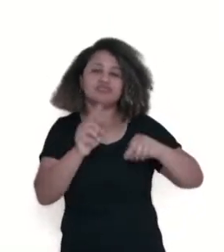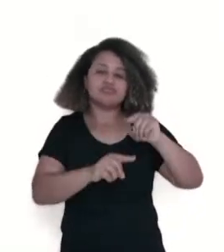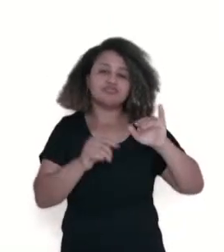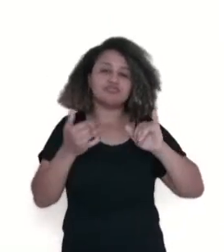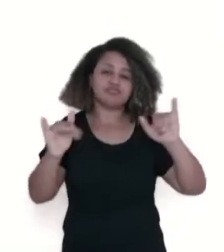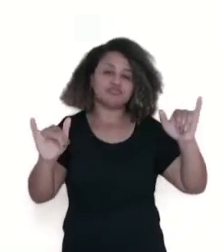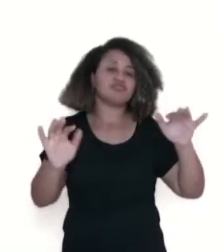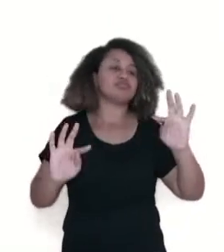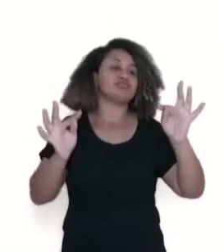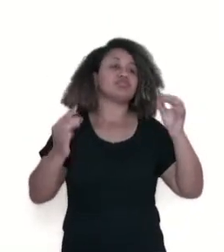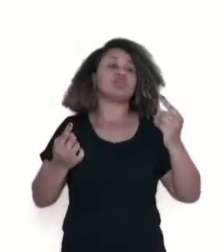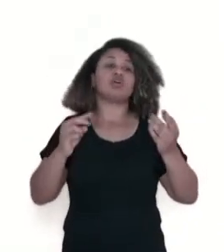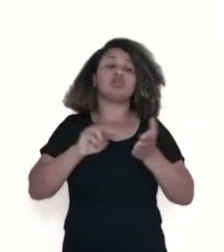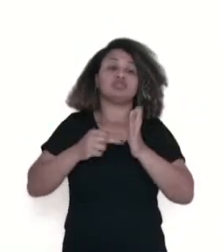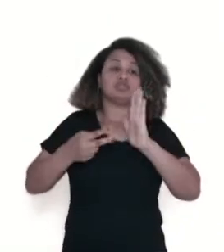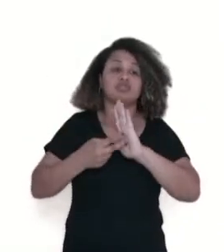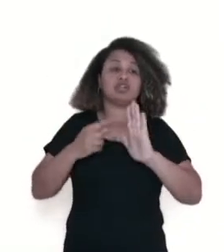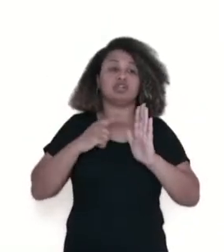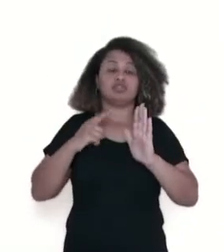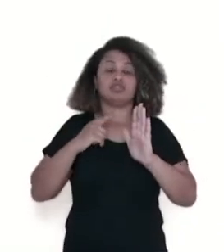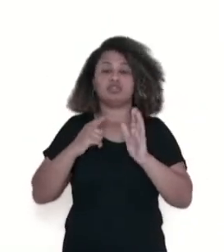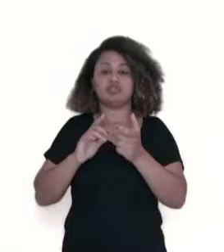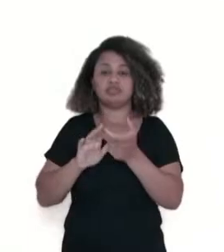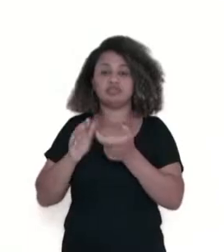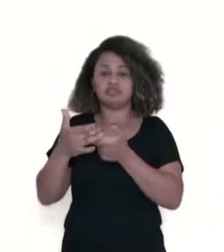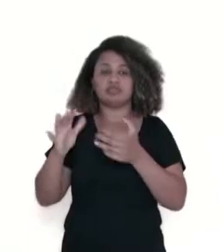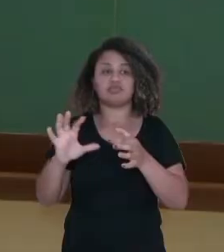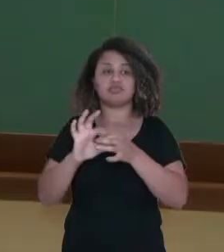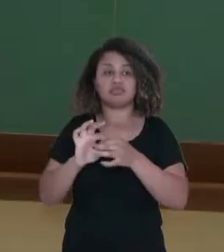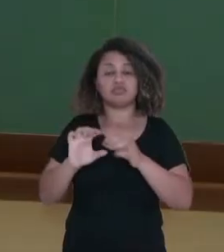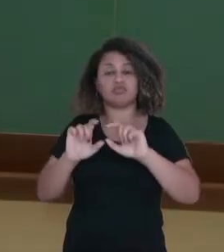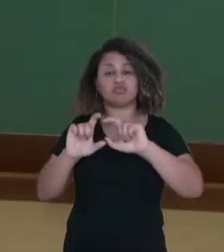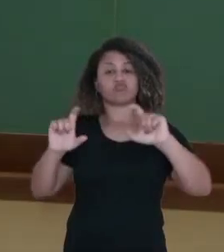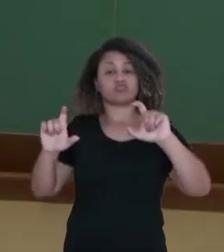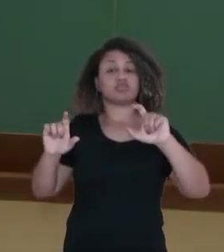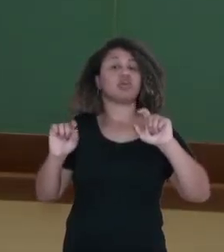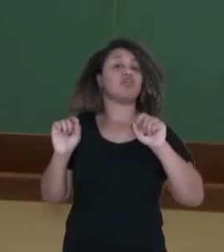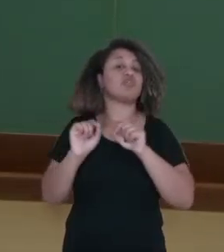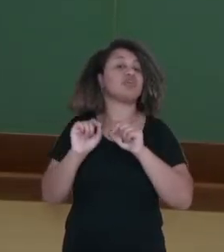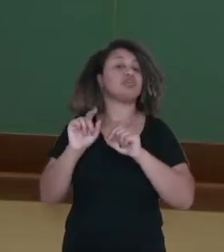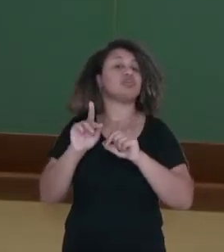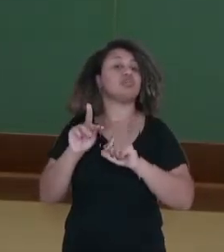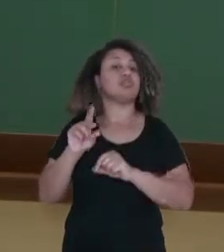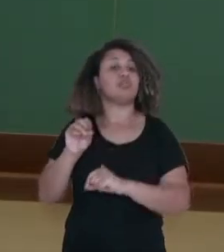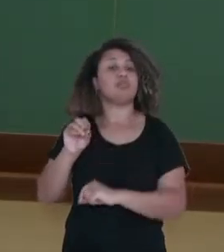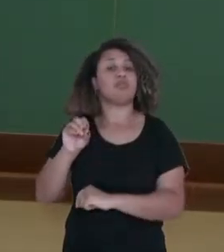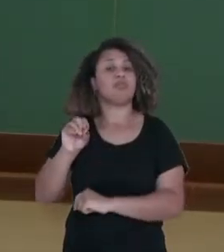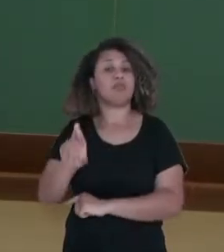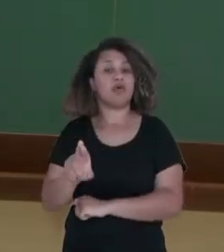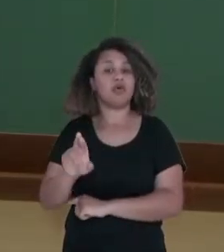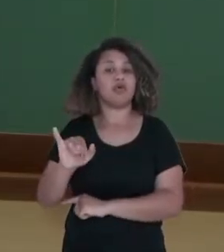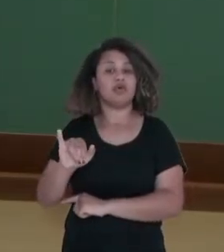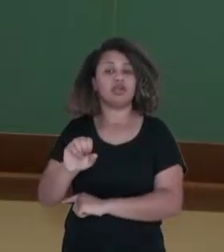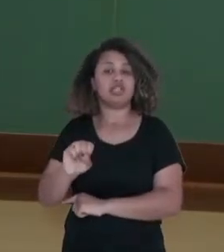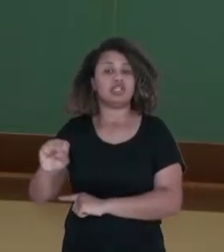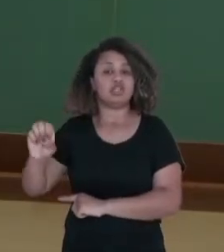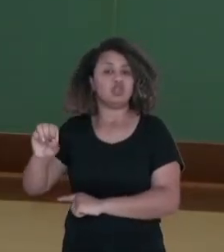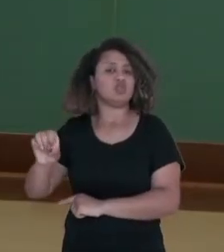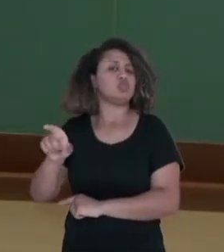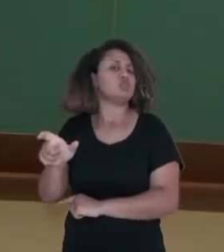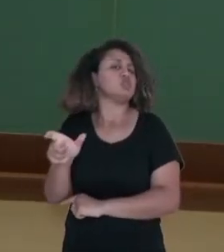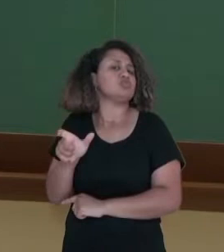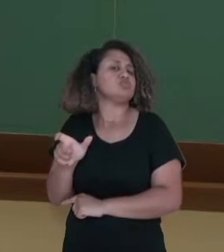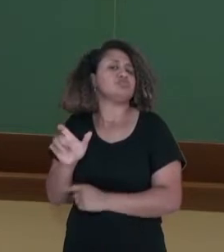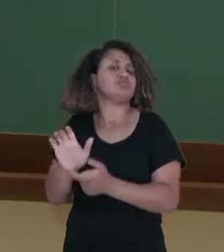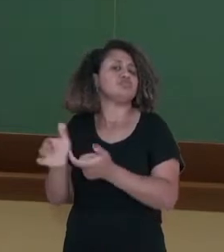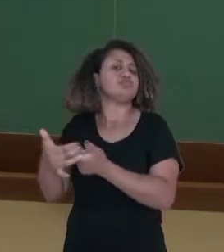de sentido da conjunção que a conjunção em destaque provoca no texto? Por isso é a conjunção que está em destaque. Você